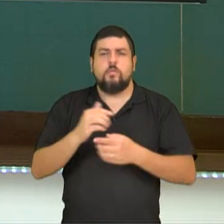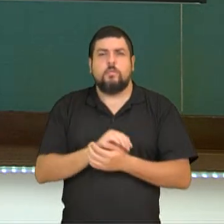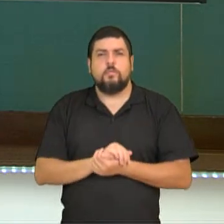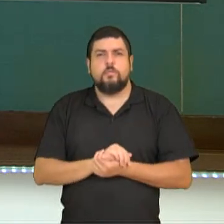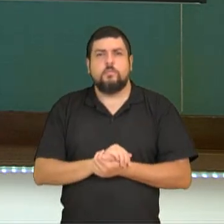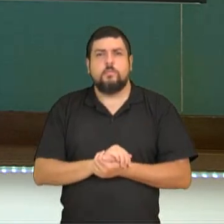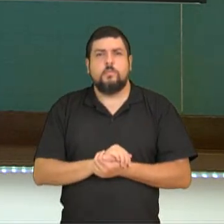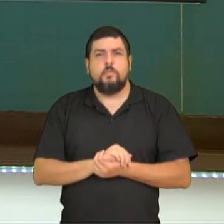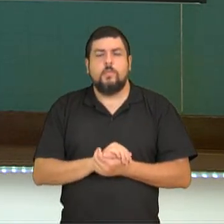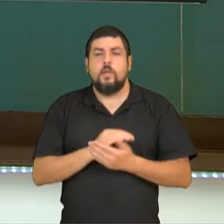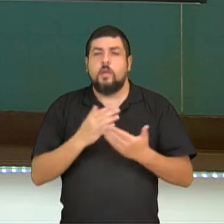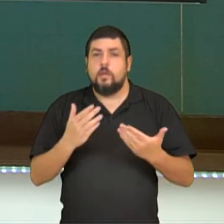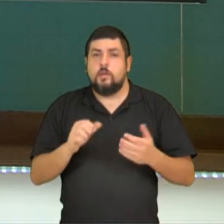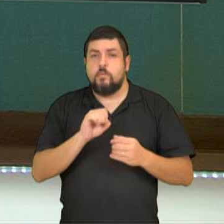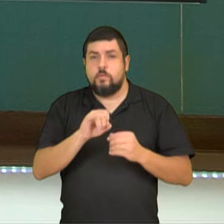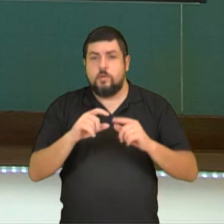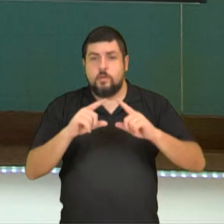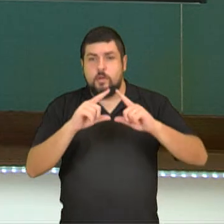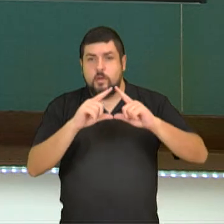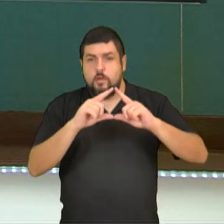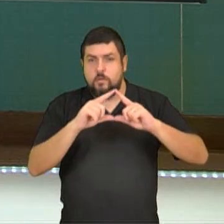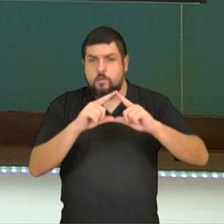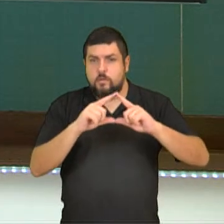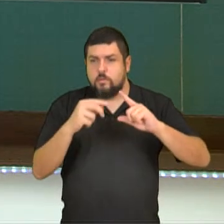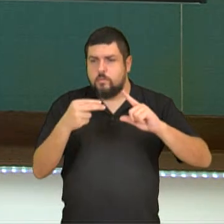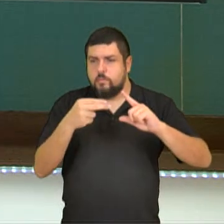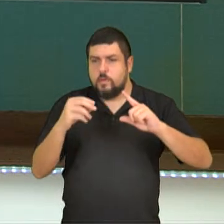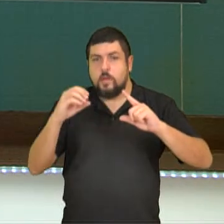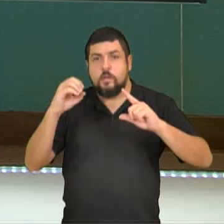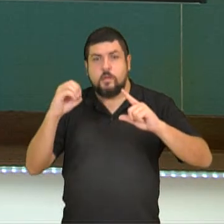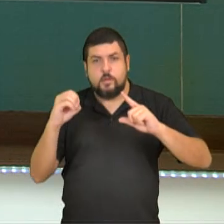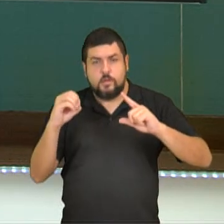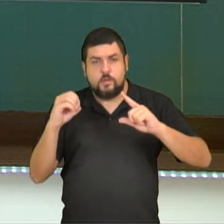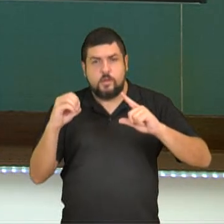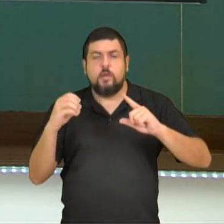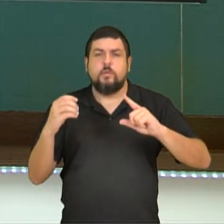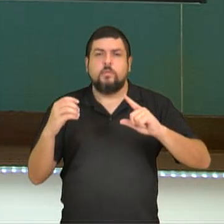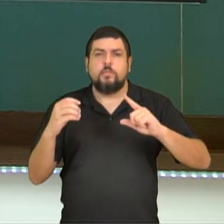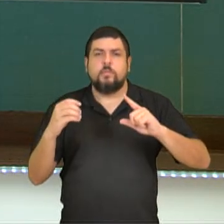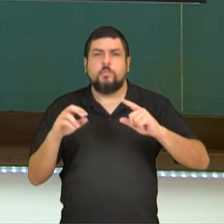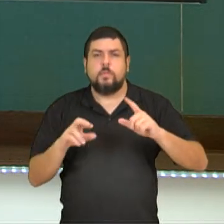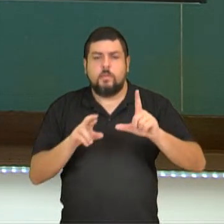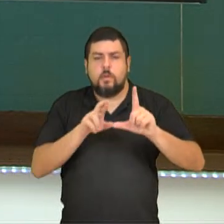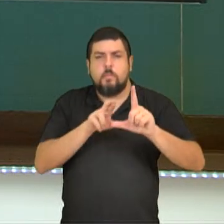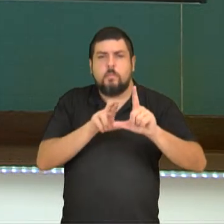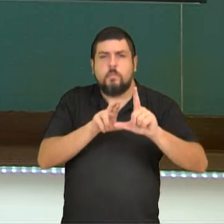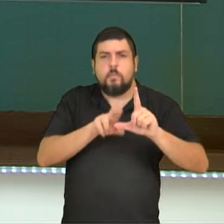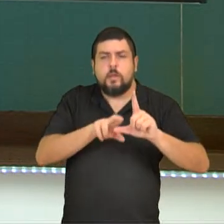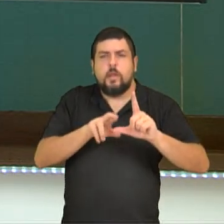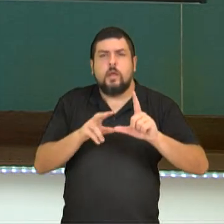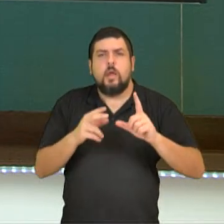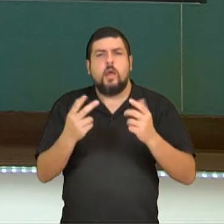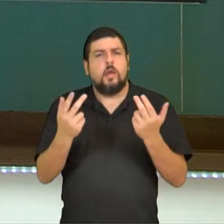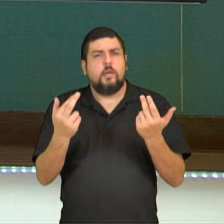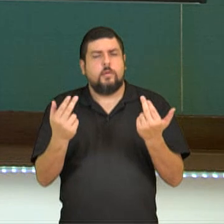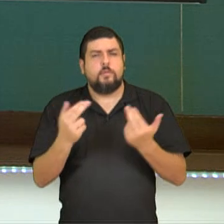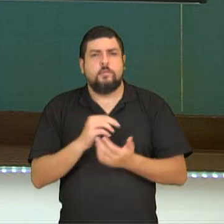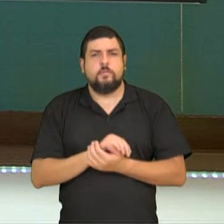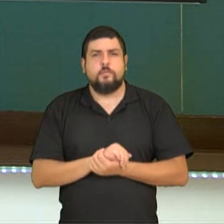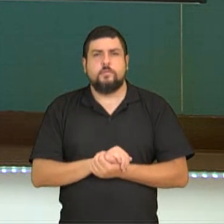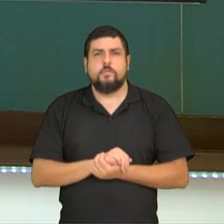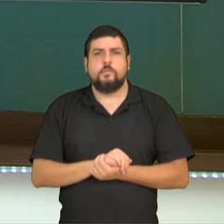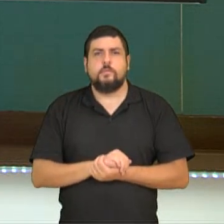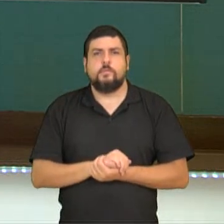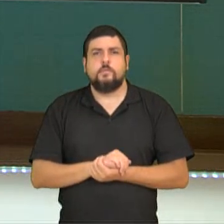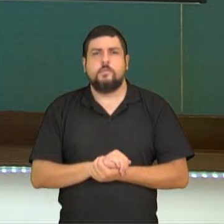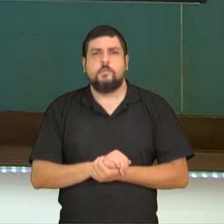2. Então, quando o delta for igual a zero, a gente vai ter as duas raízes iguais, tá bom? Então, essa é uma característica aí também,